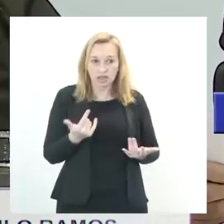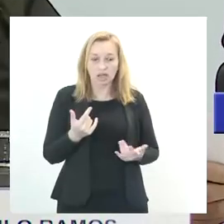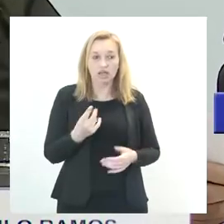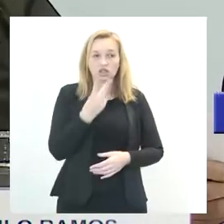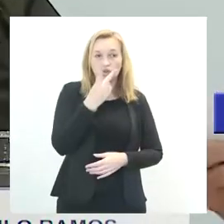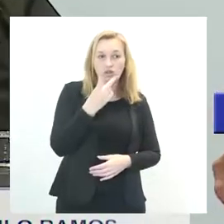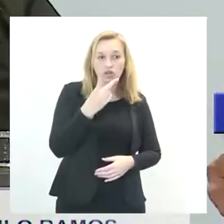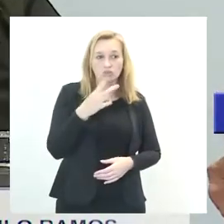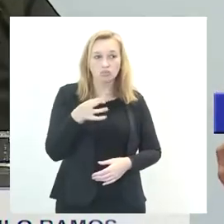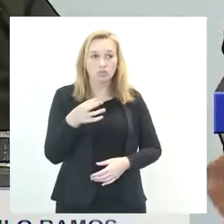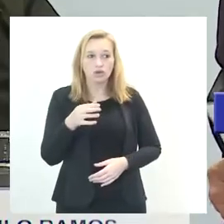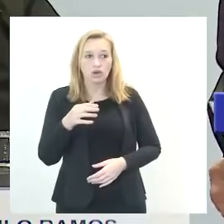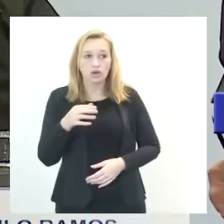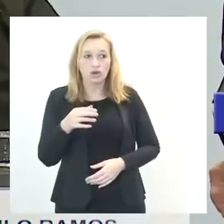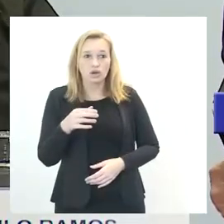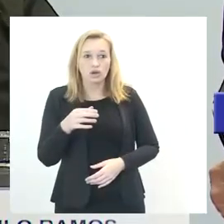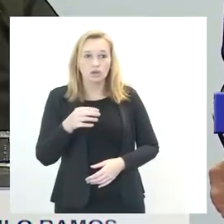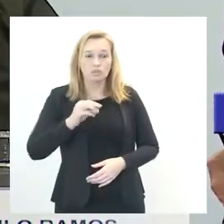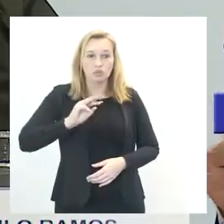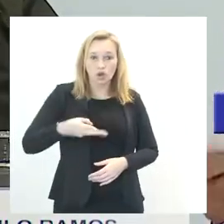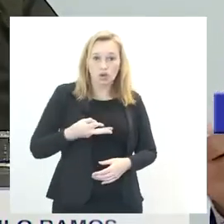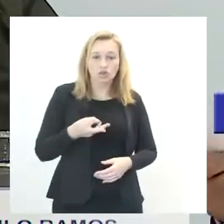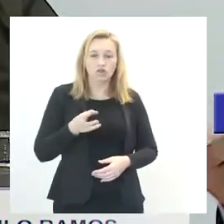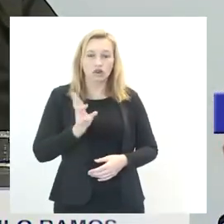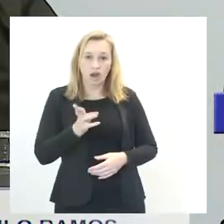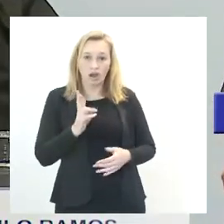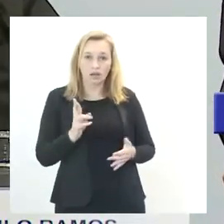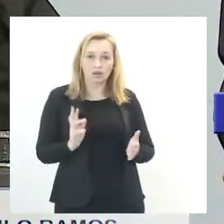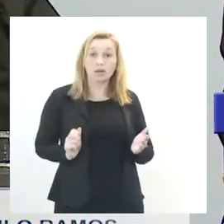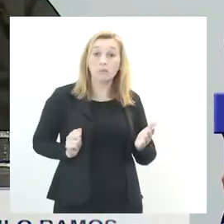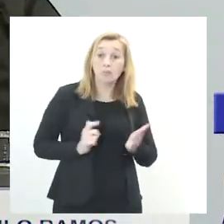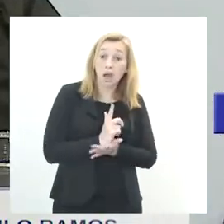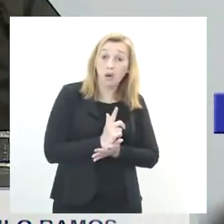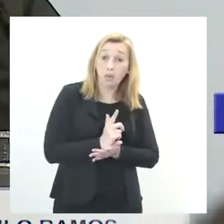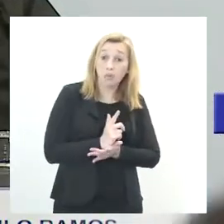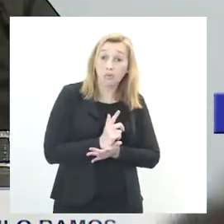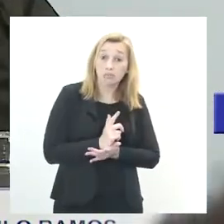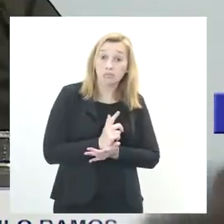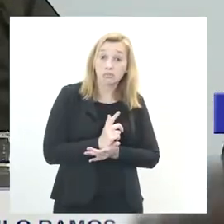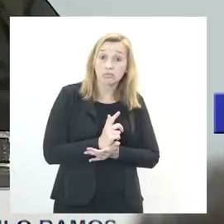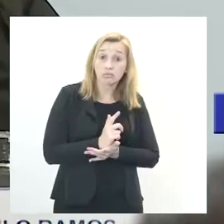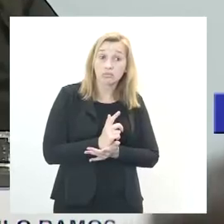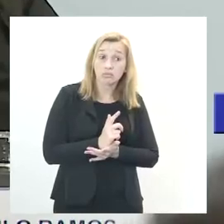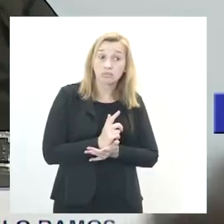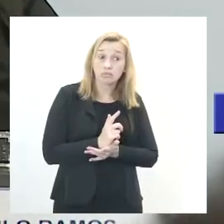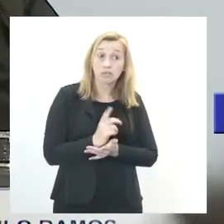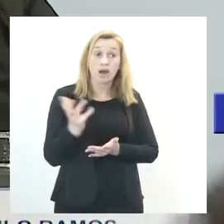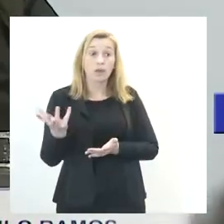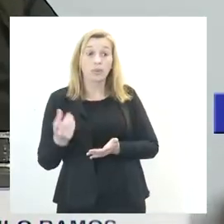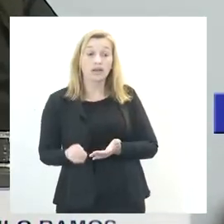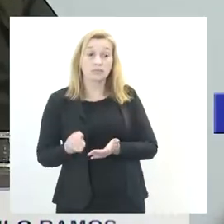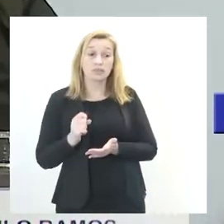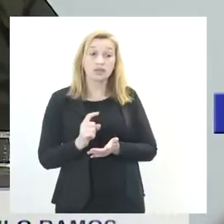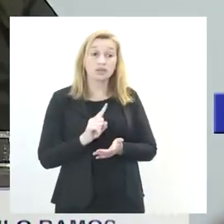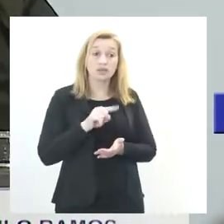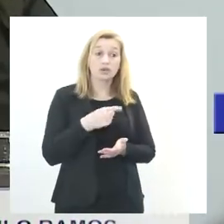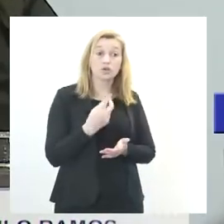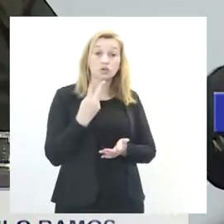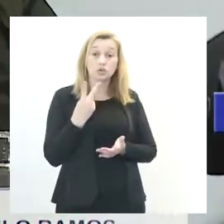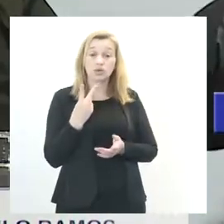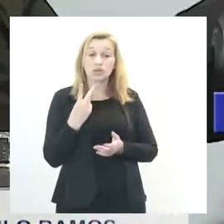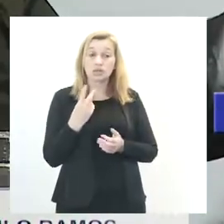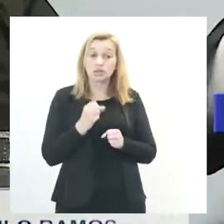milhões ainda tá ganhando eu tava os dois milhões da receber com dois anos de antecedência